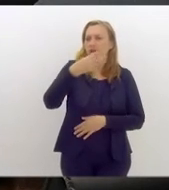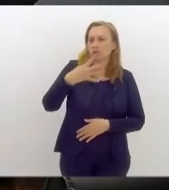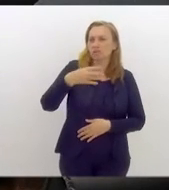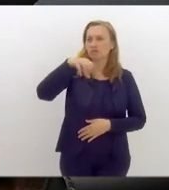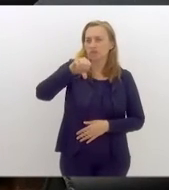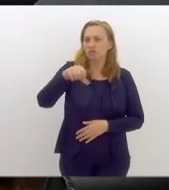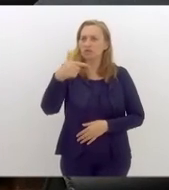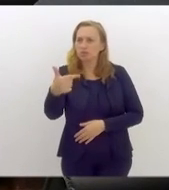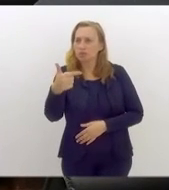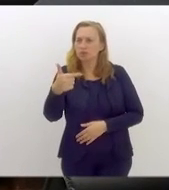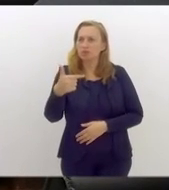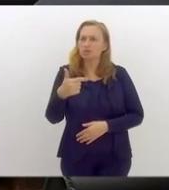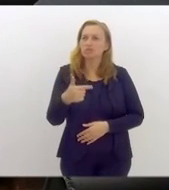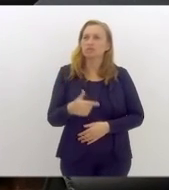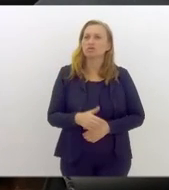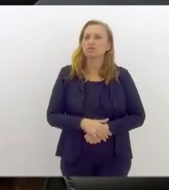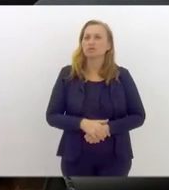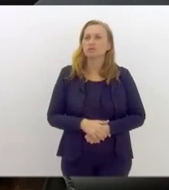Oi? Oi?